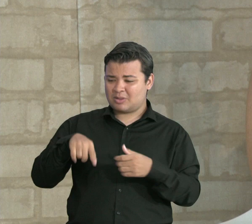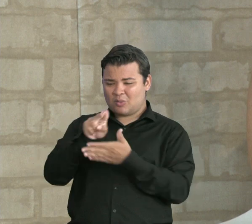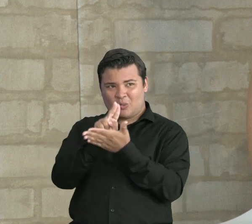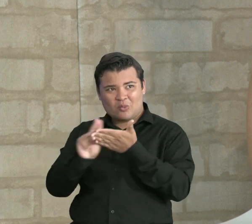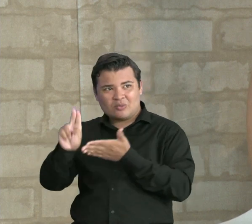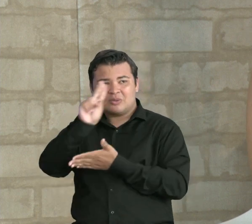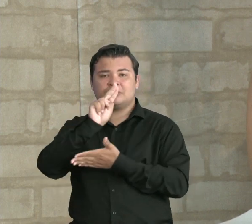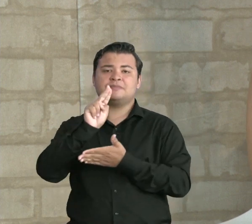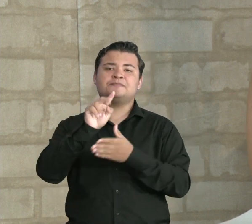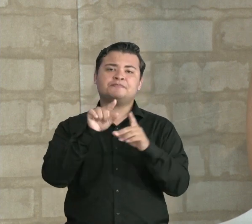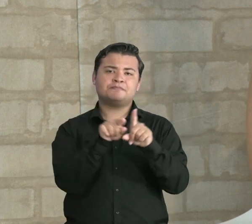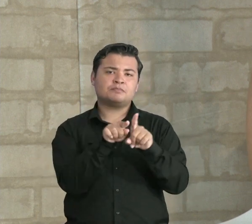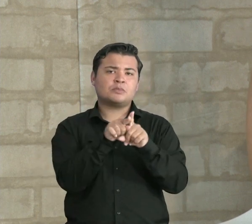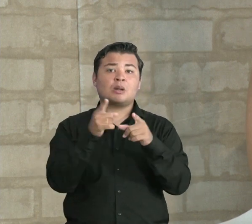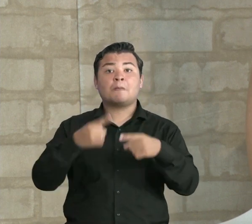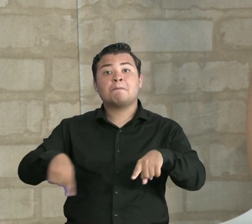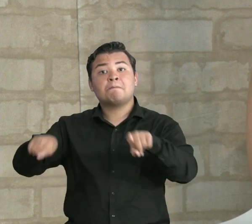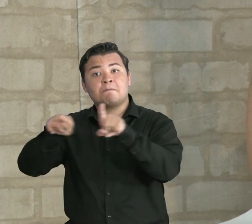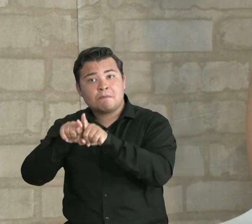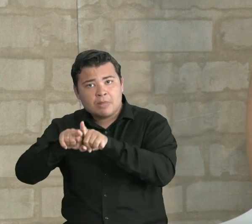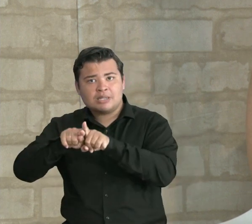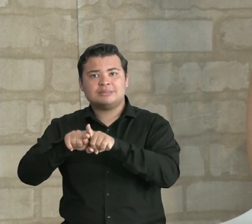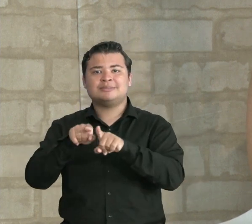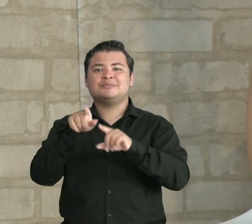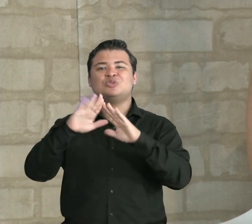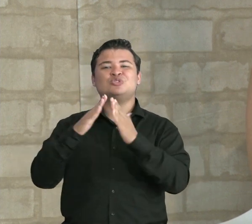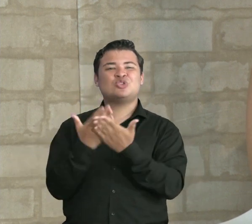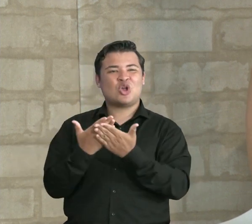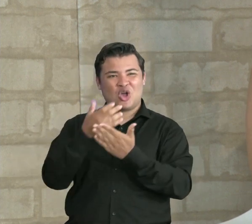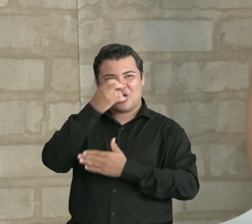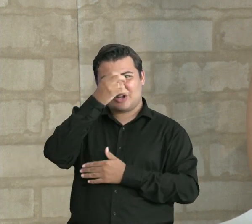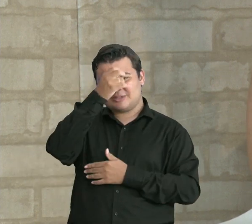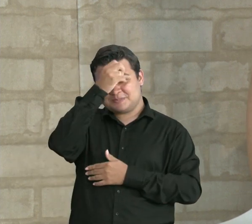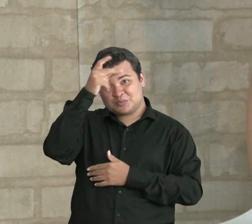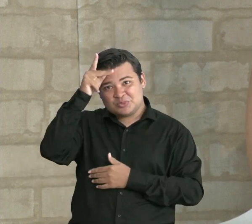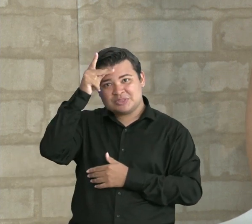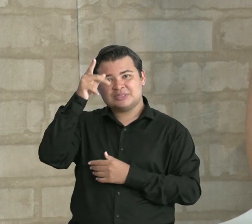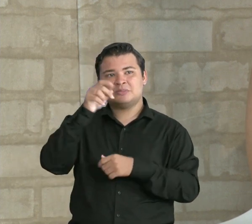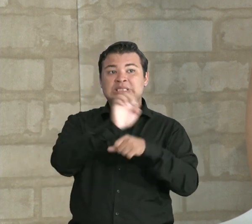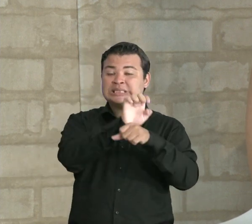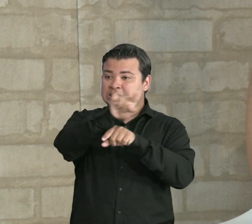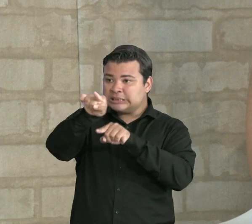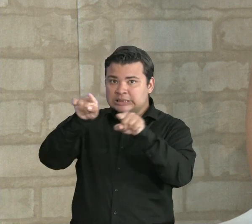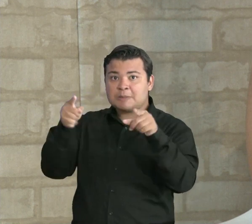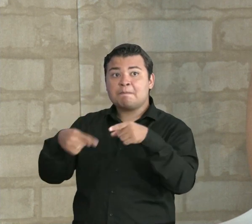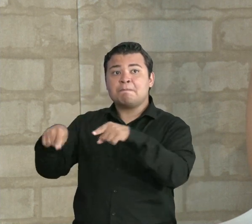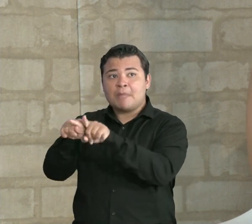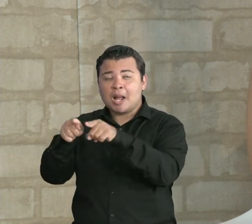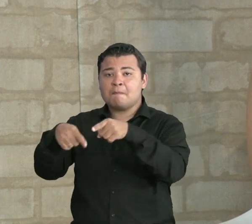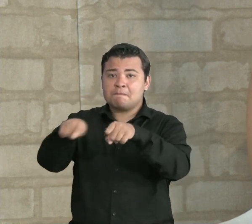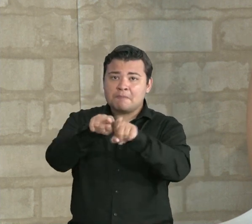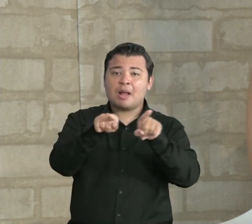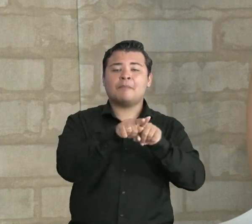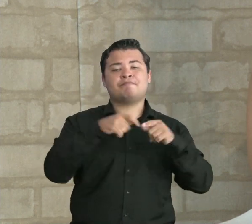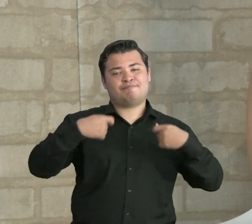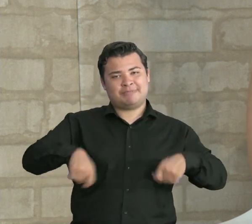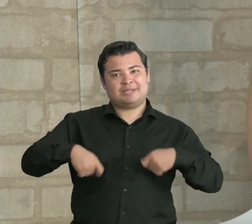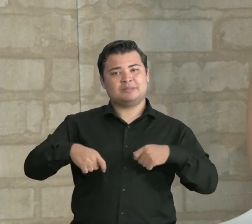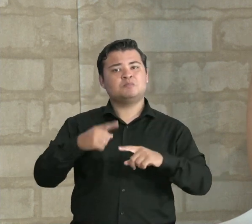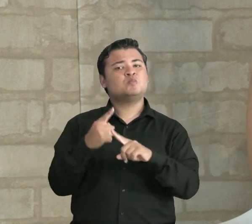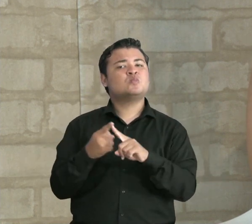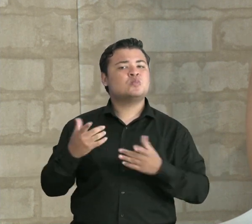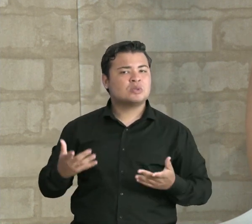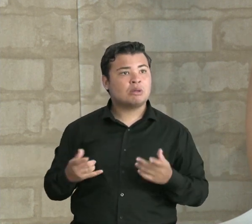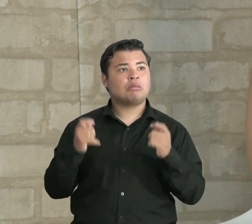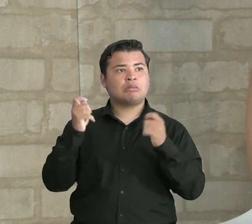universidade, talvez em parceria aí com as redes municipais e estadual de ensino, para que juntos possamos